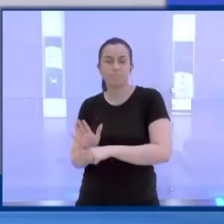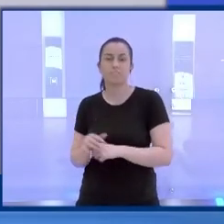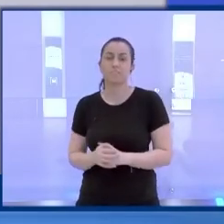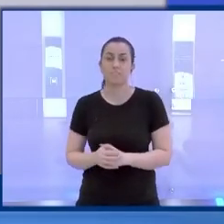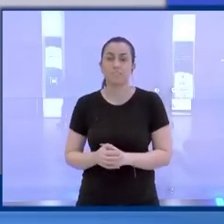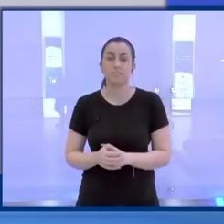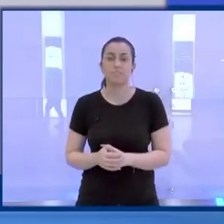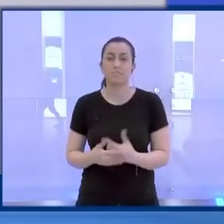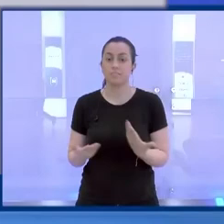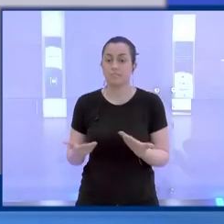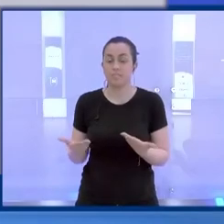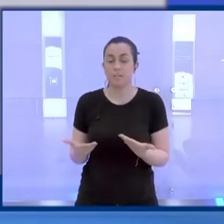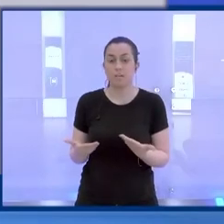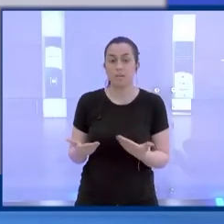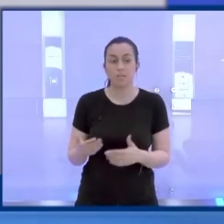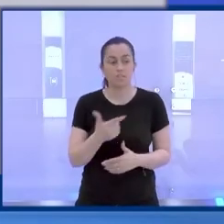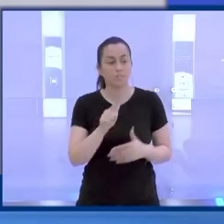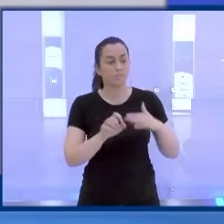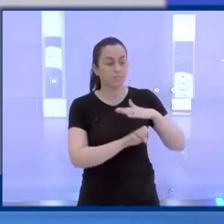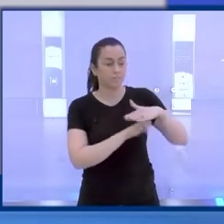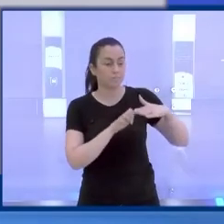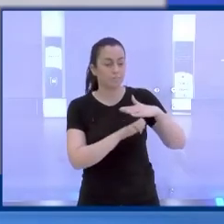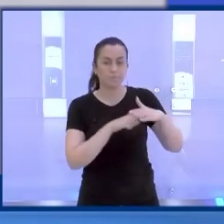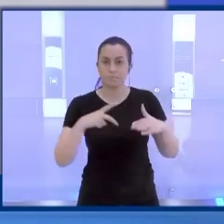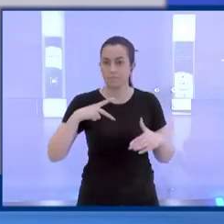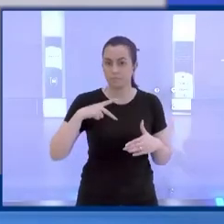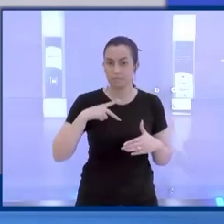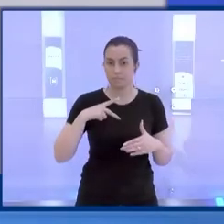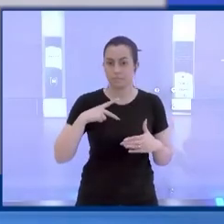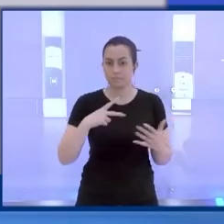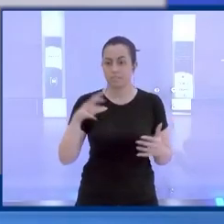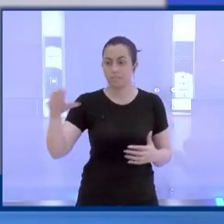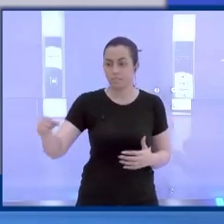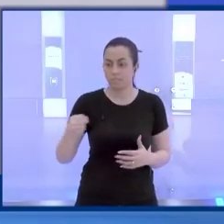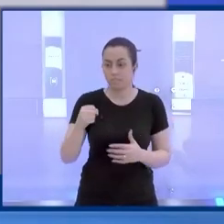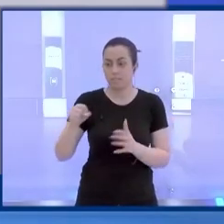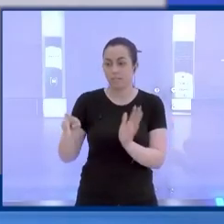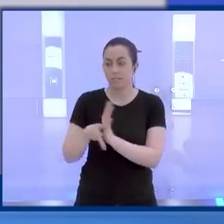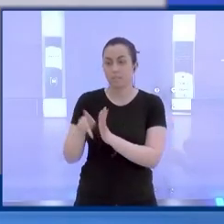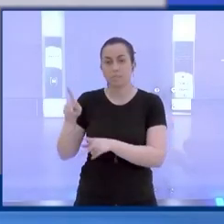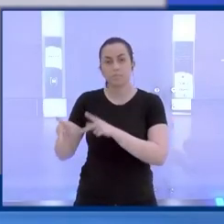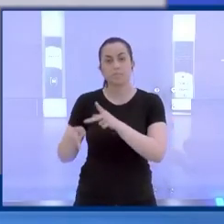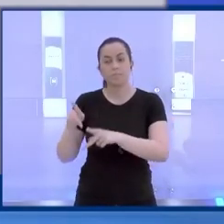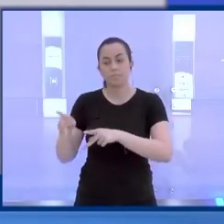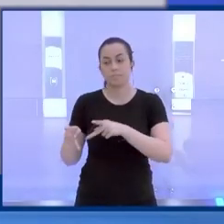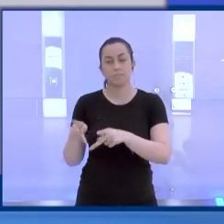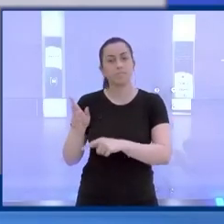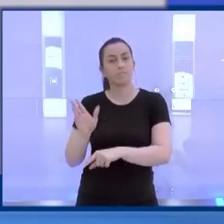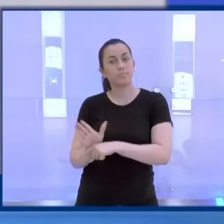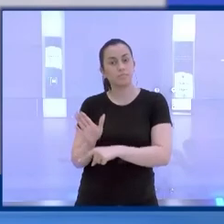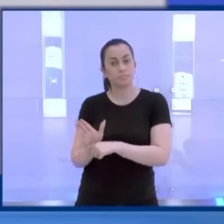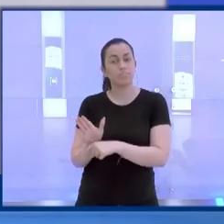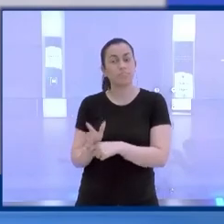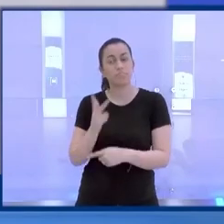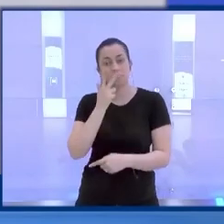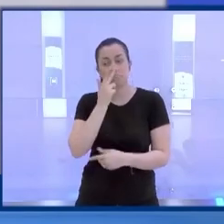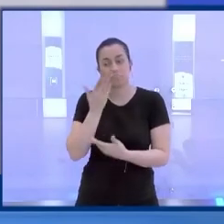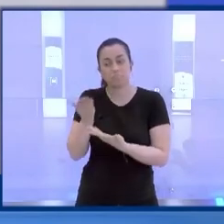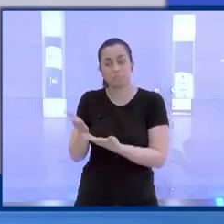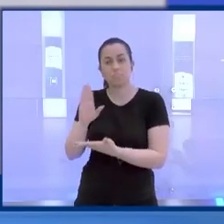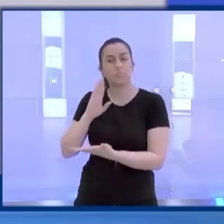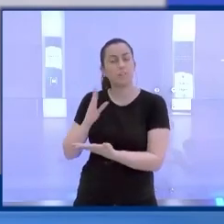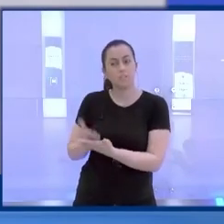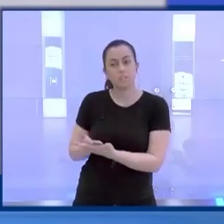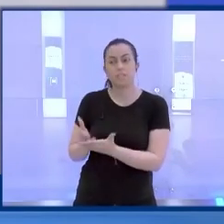empresa adquire uma empresa privada adquire uma empresa pública que opera sob regime de concessão, está também confiando no Estado,